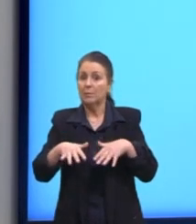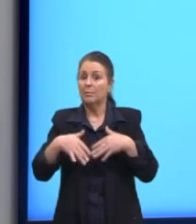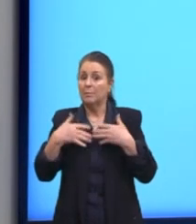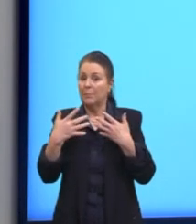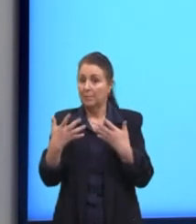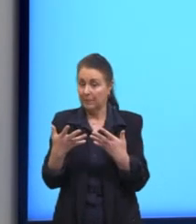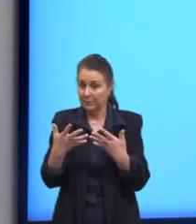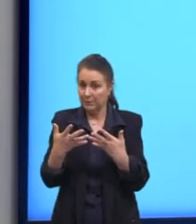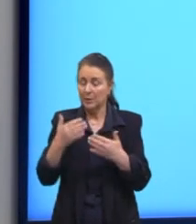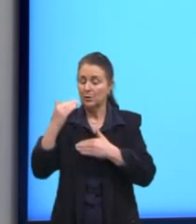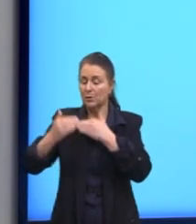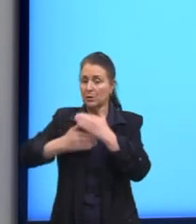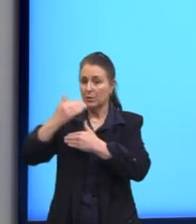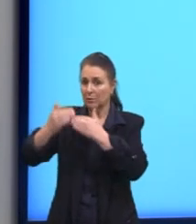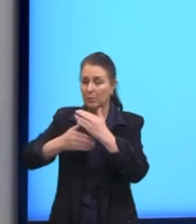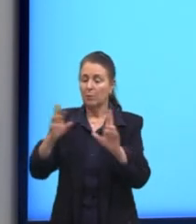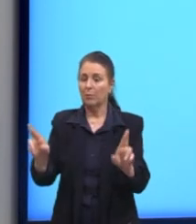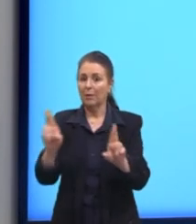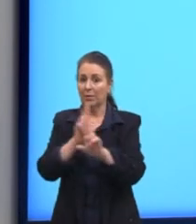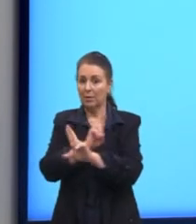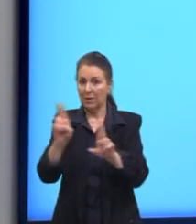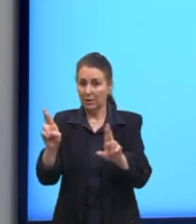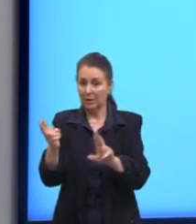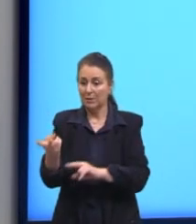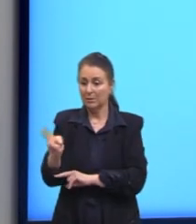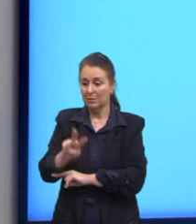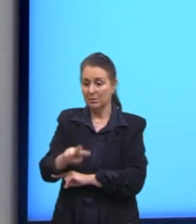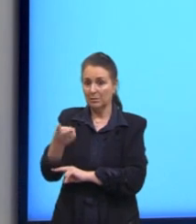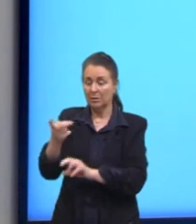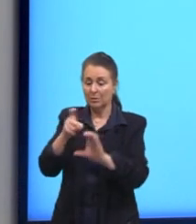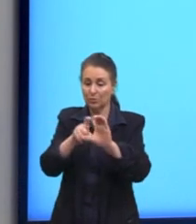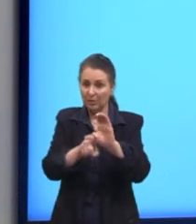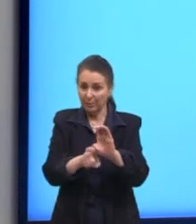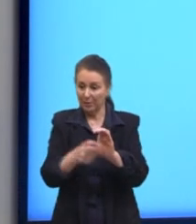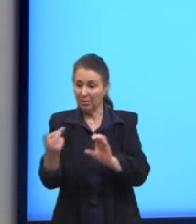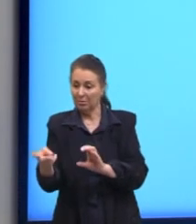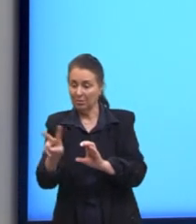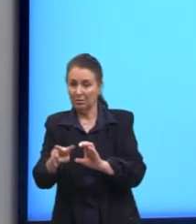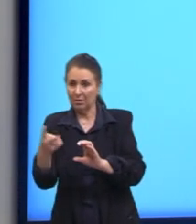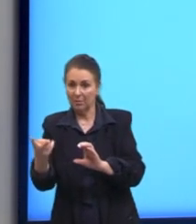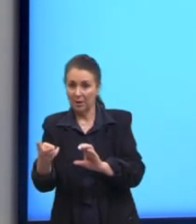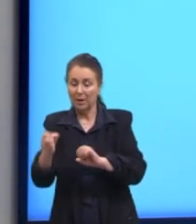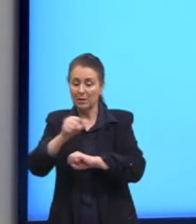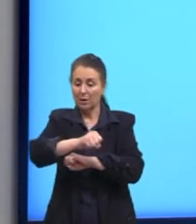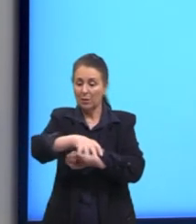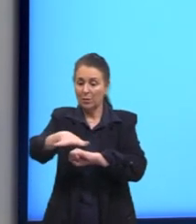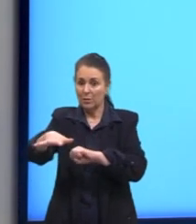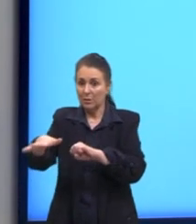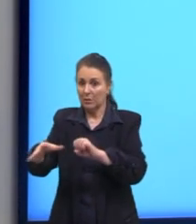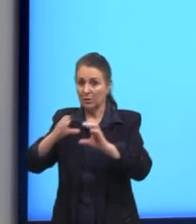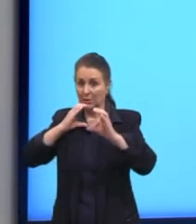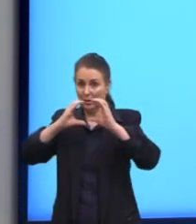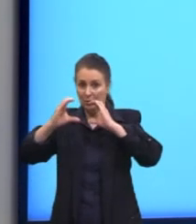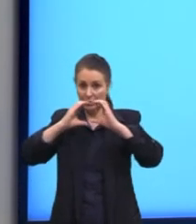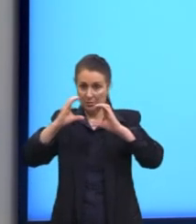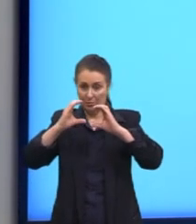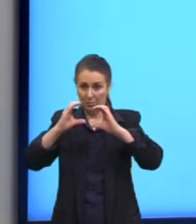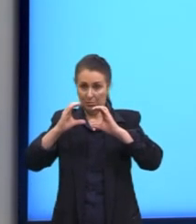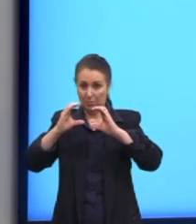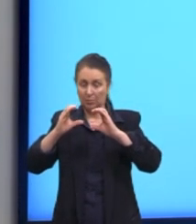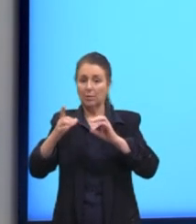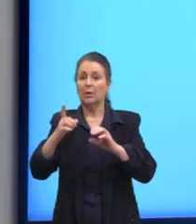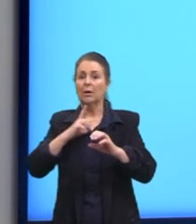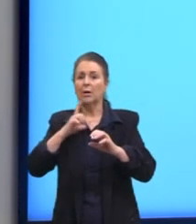Entretanto, desenvolvemos uma relação simbiótica de dependência mútua com os veículos de comunicação, que se estreita a cada